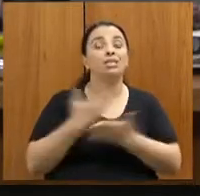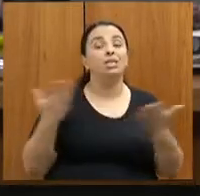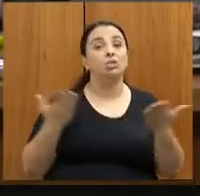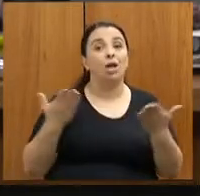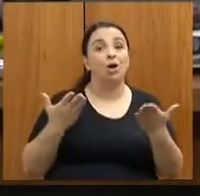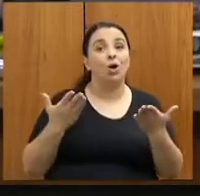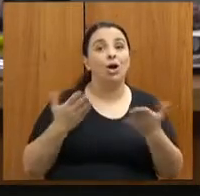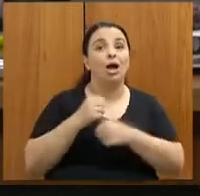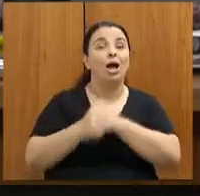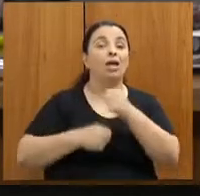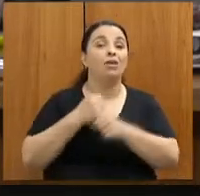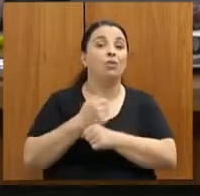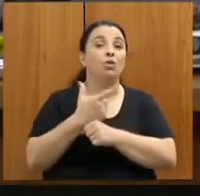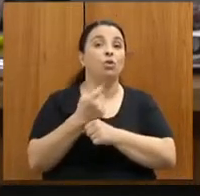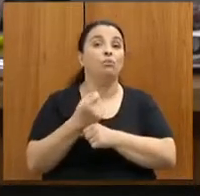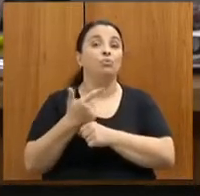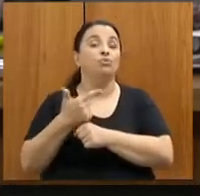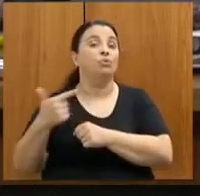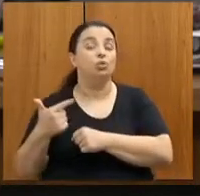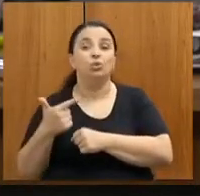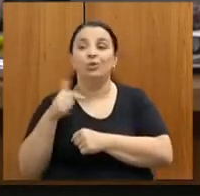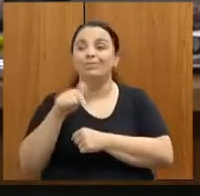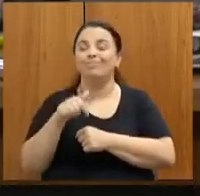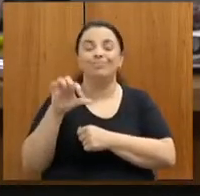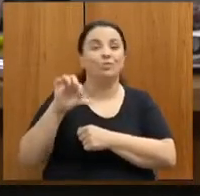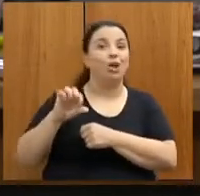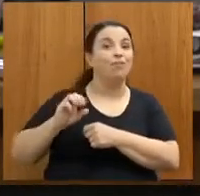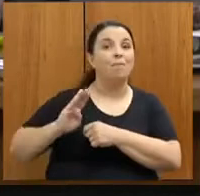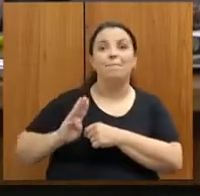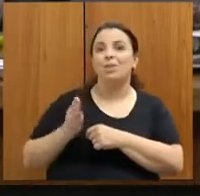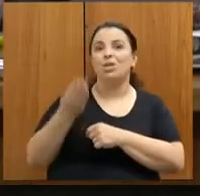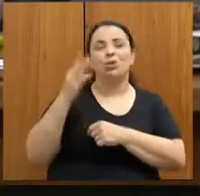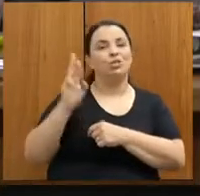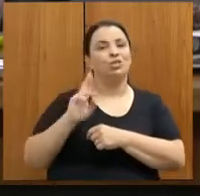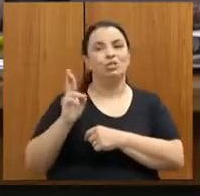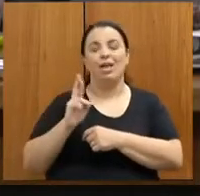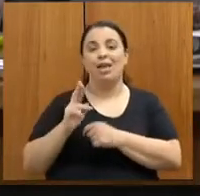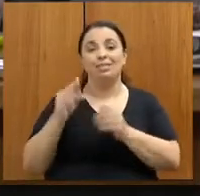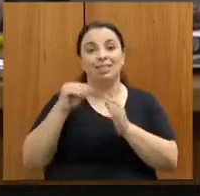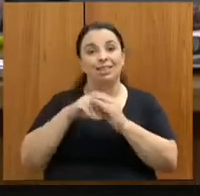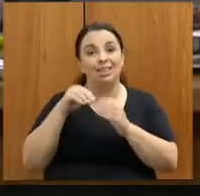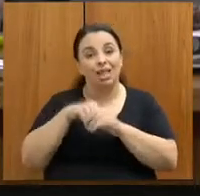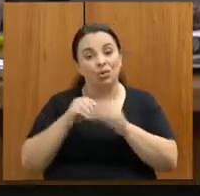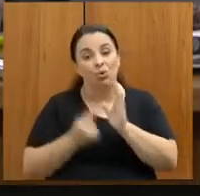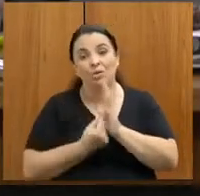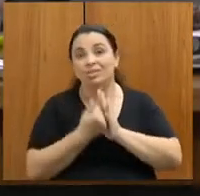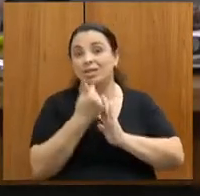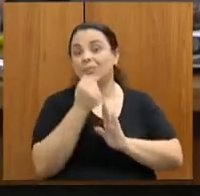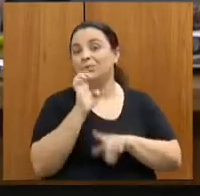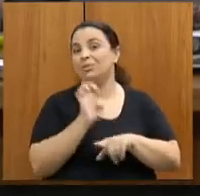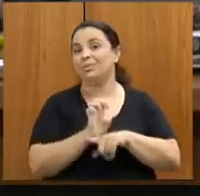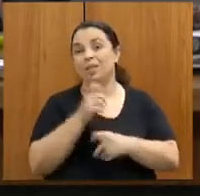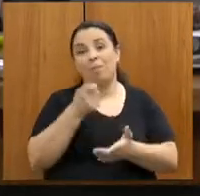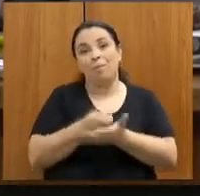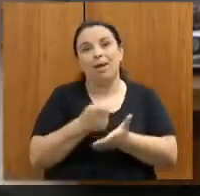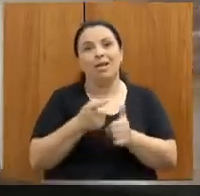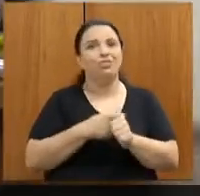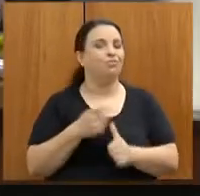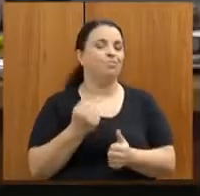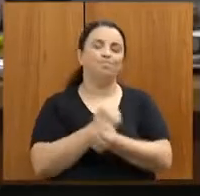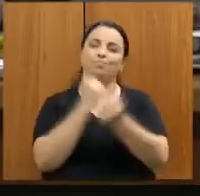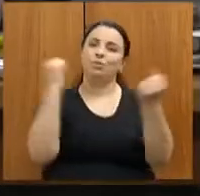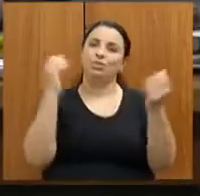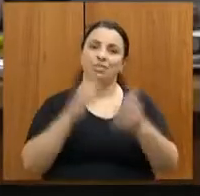a cor o r$ 9000000 é no orçamento do estado para o pagamento da dívida por isso a gente entende que seria